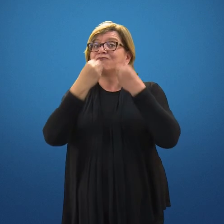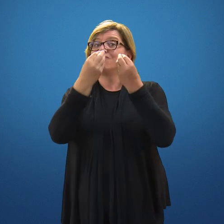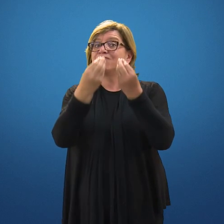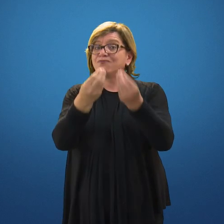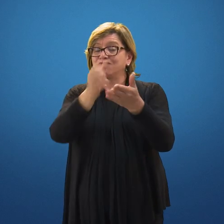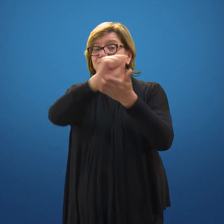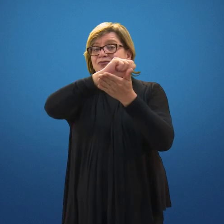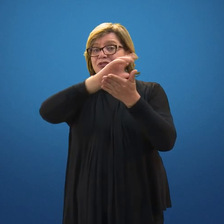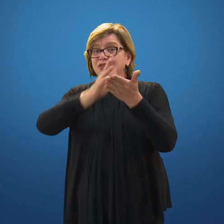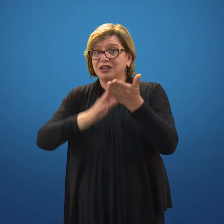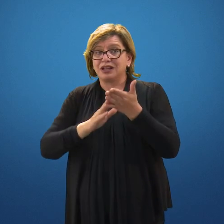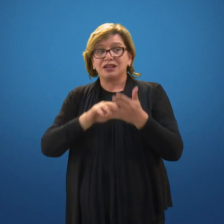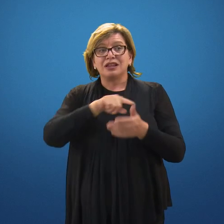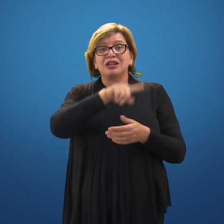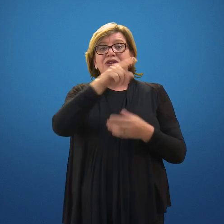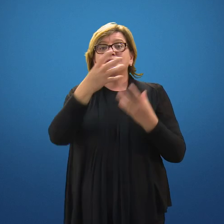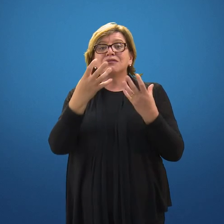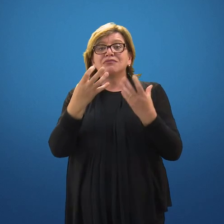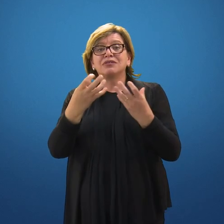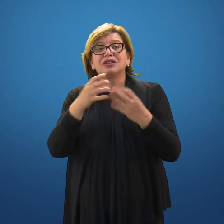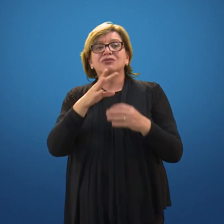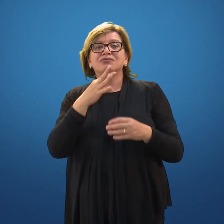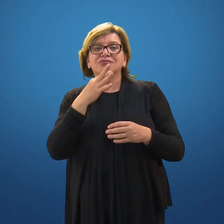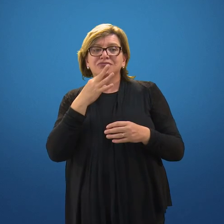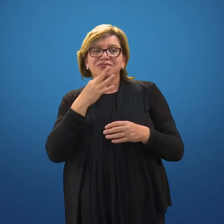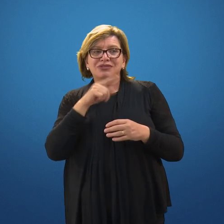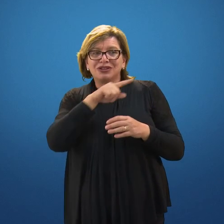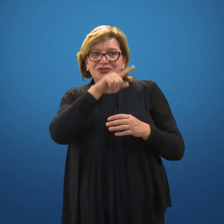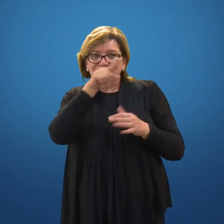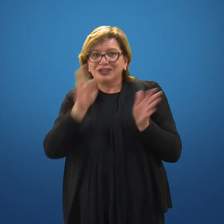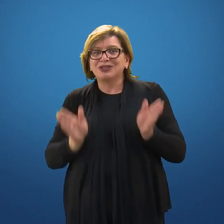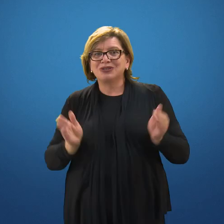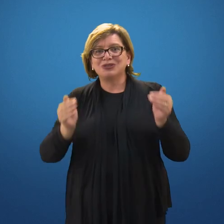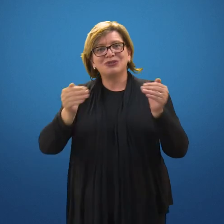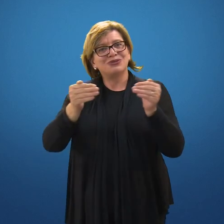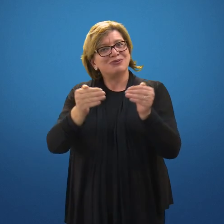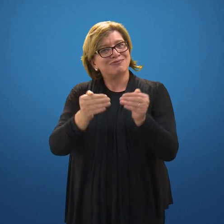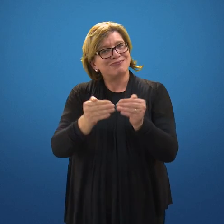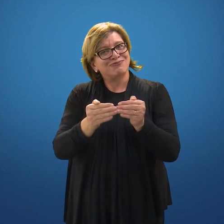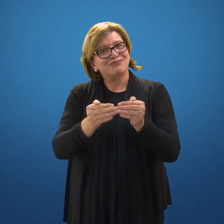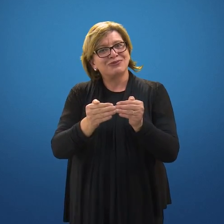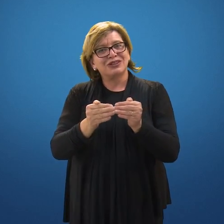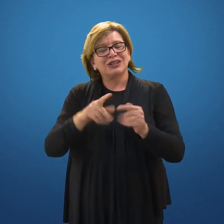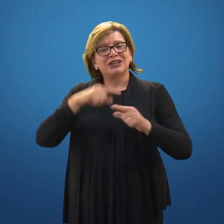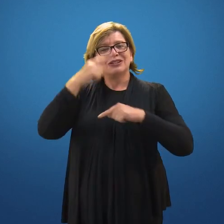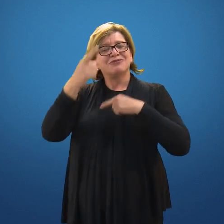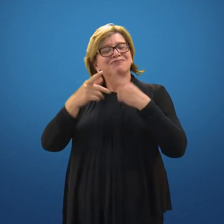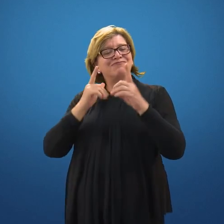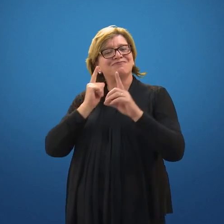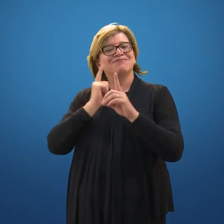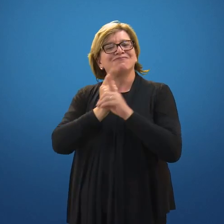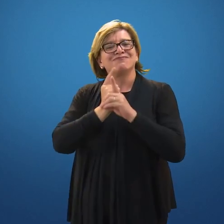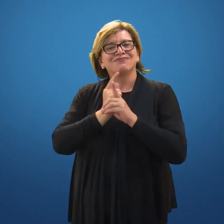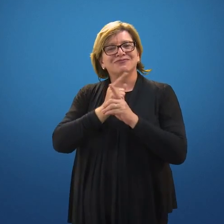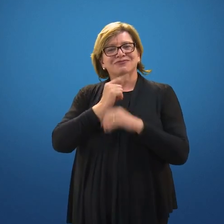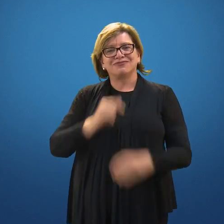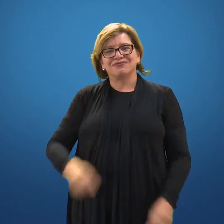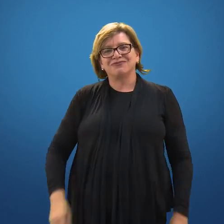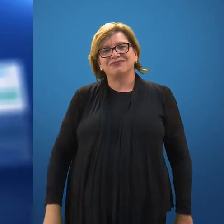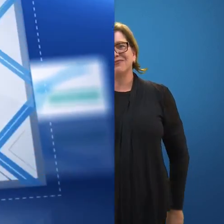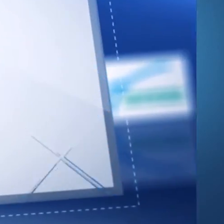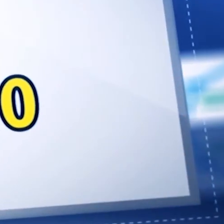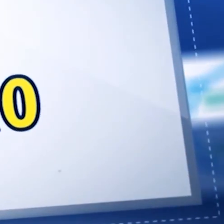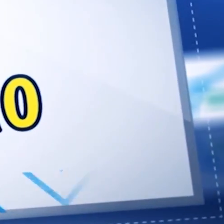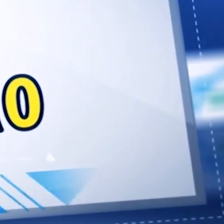atividades. Quero conhecer vocês através da apresentação no fórum lá de apresentação e até breve.